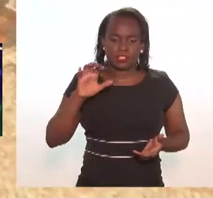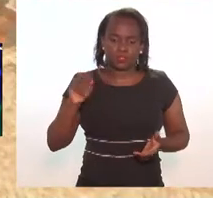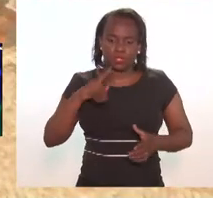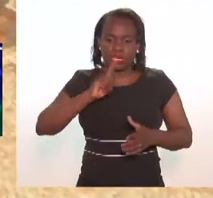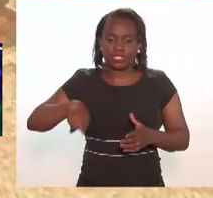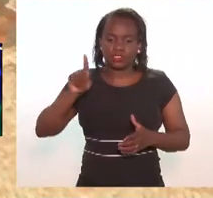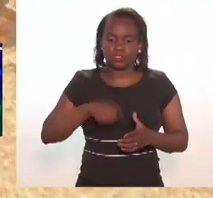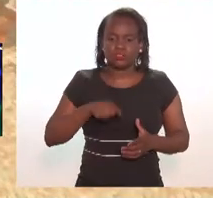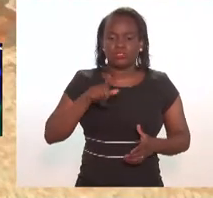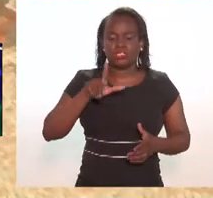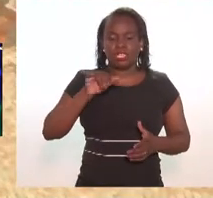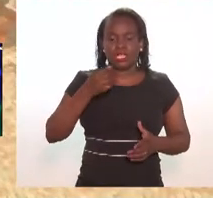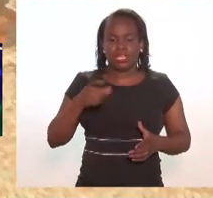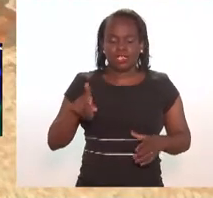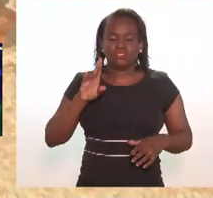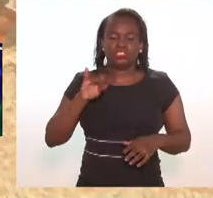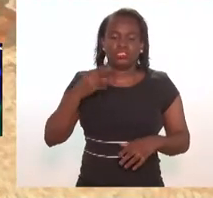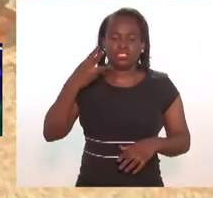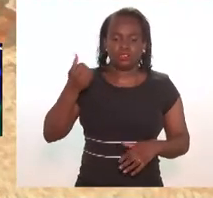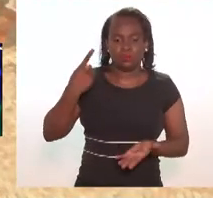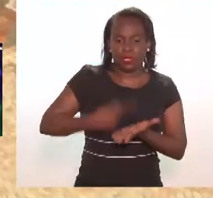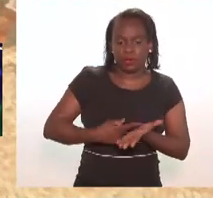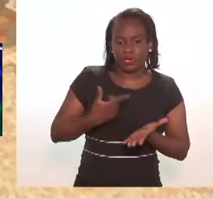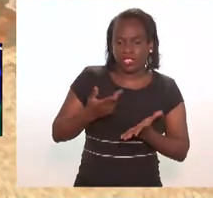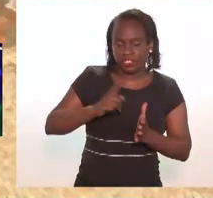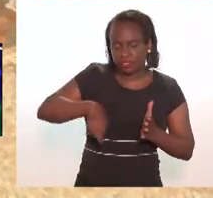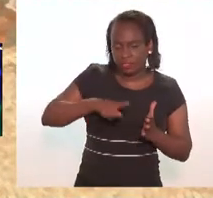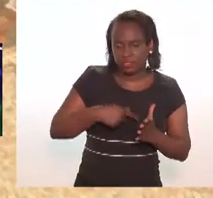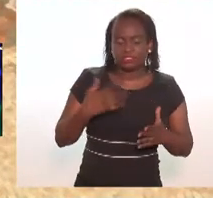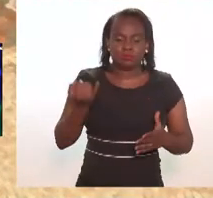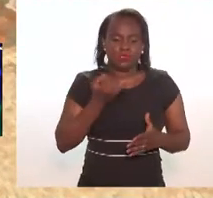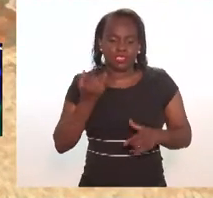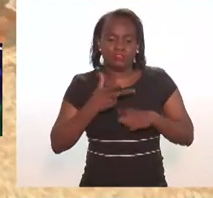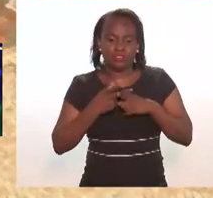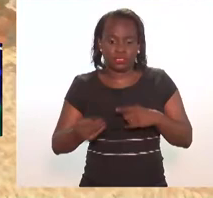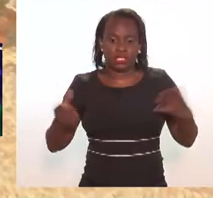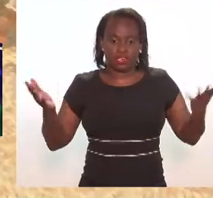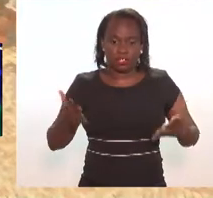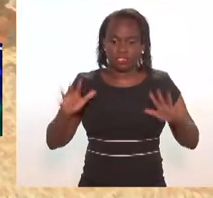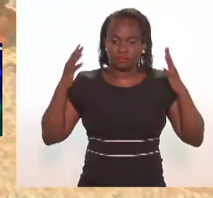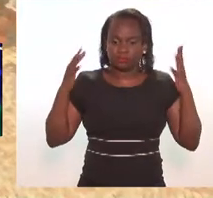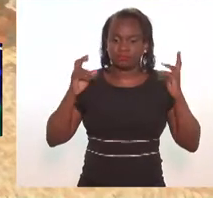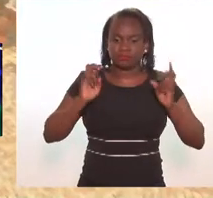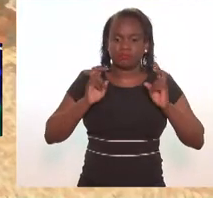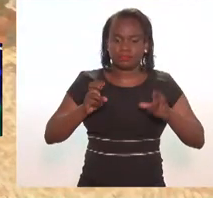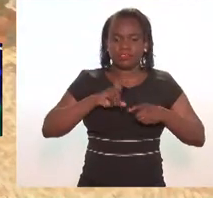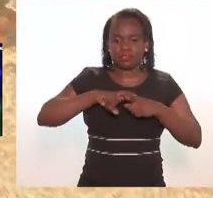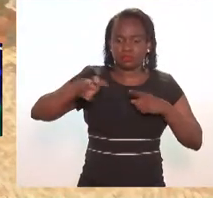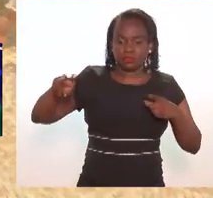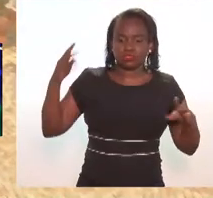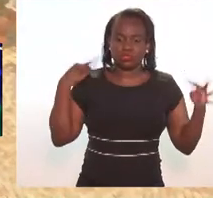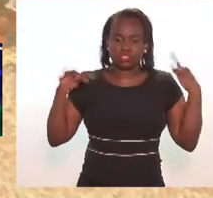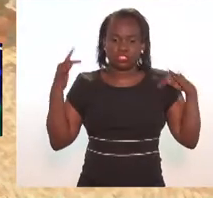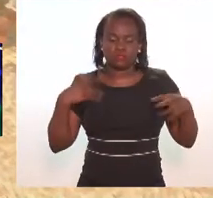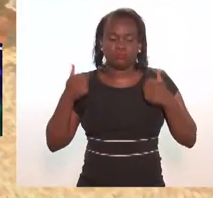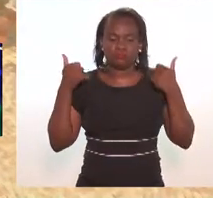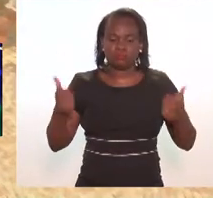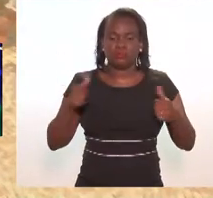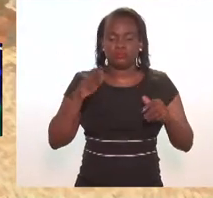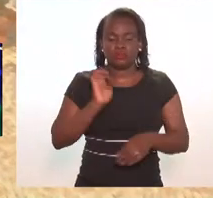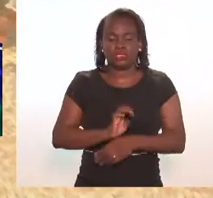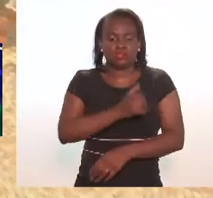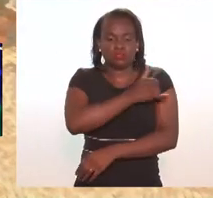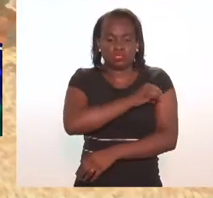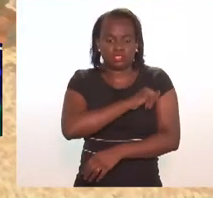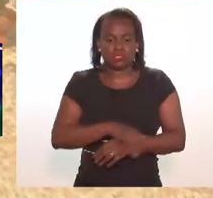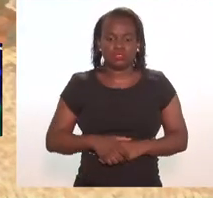leilão previsto para o dia 31 de março. Muito importante essa vitória. Viva aí os trens do Corcovado, viva o turismo do Estado do Rio de